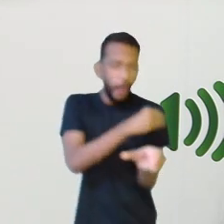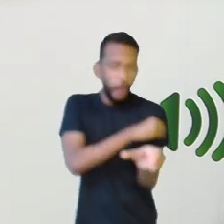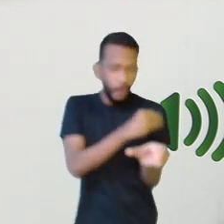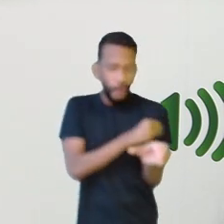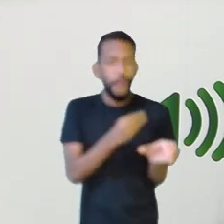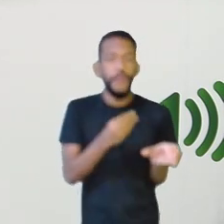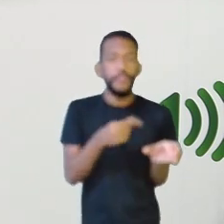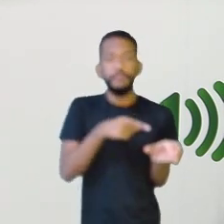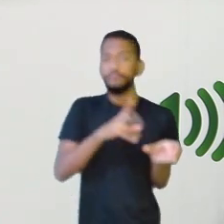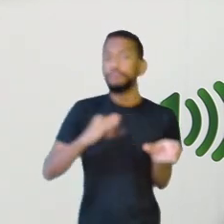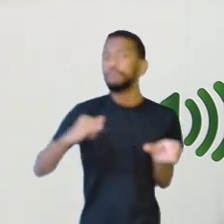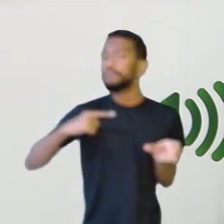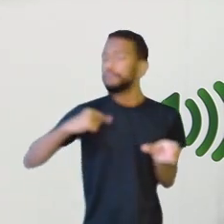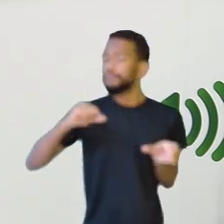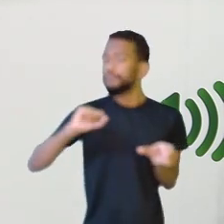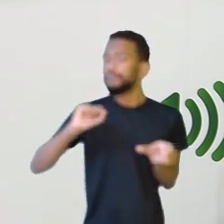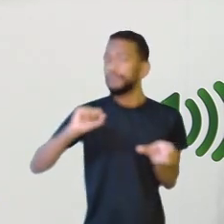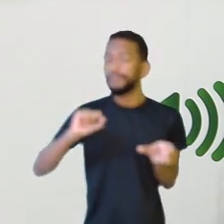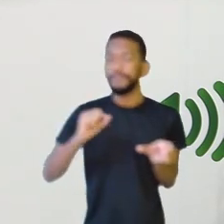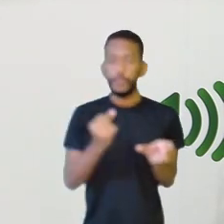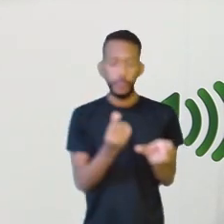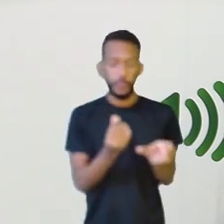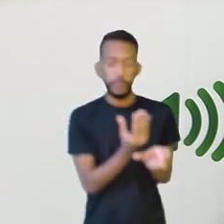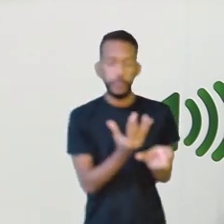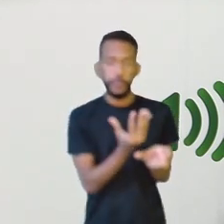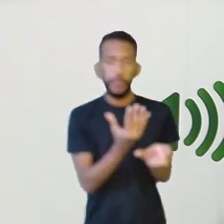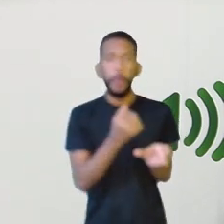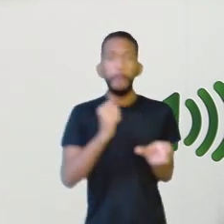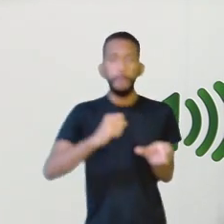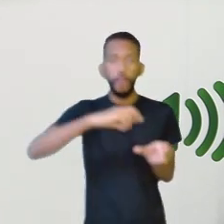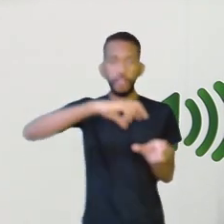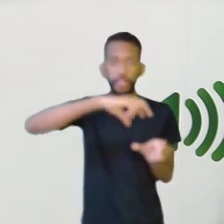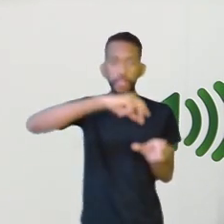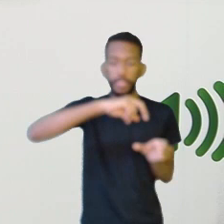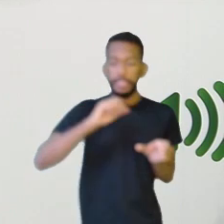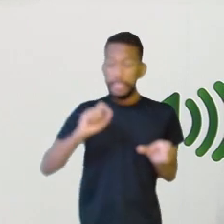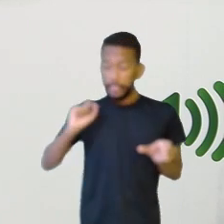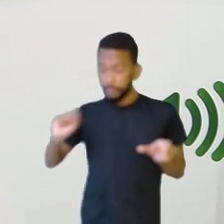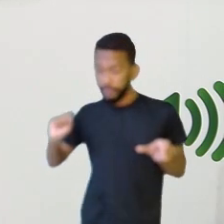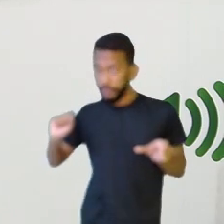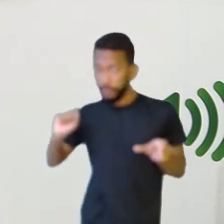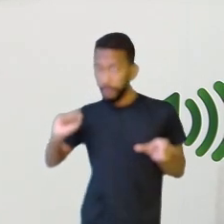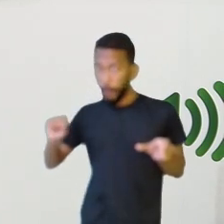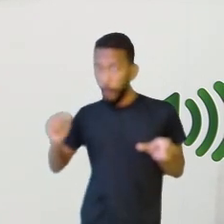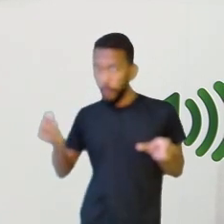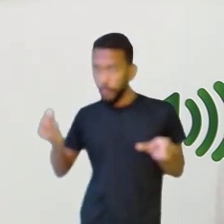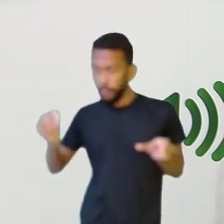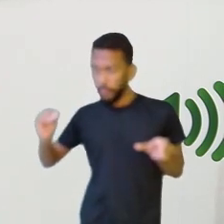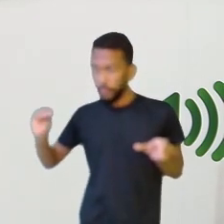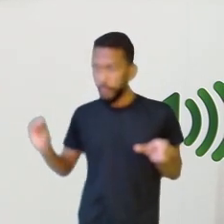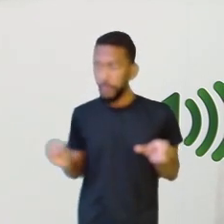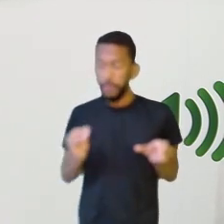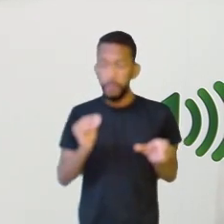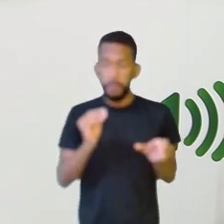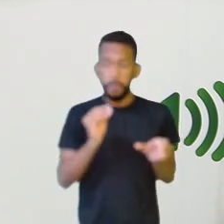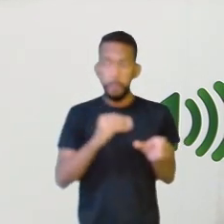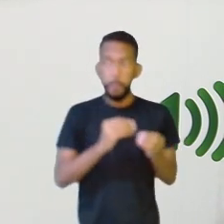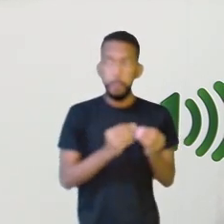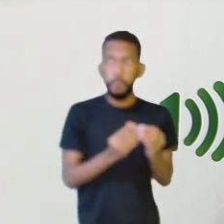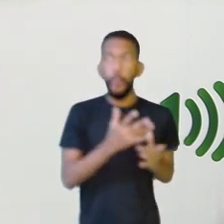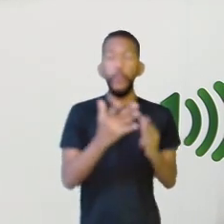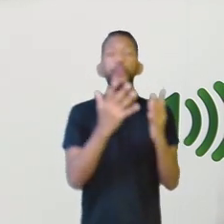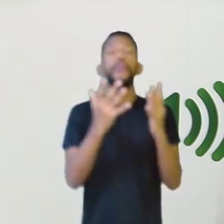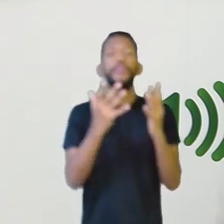nós estamos correndo o risco de fechar o ciclo, de termos o combustível, o oxigênio e a